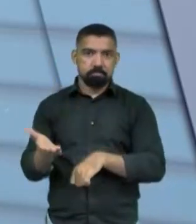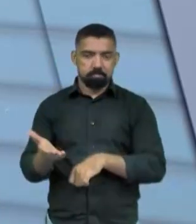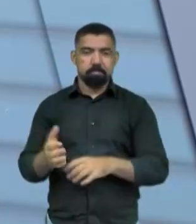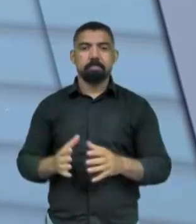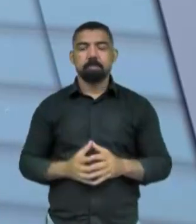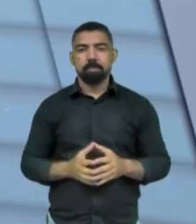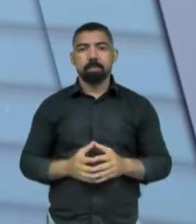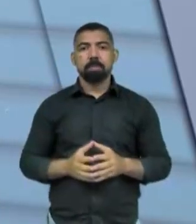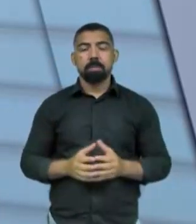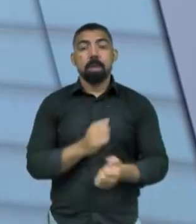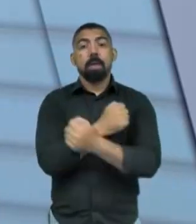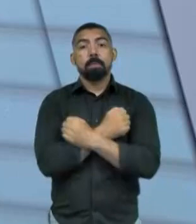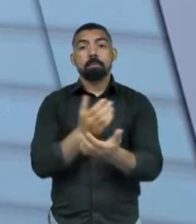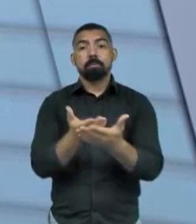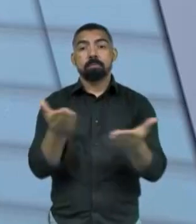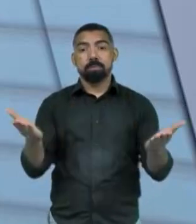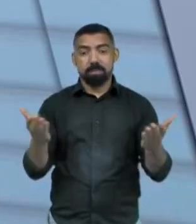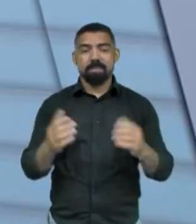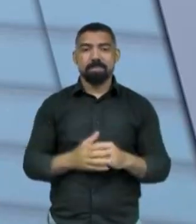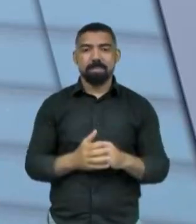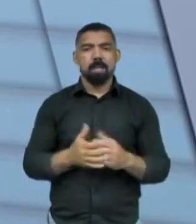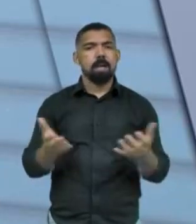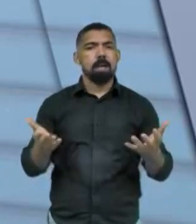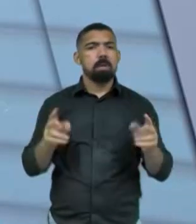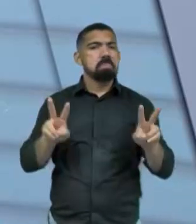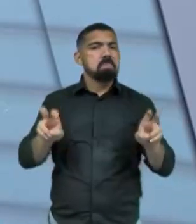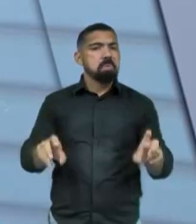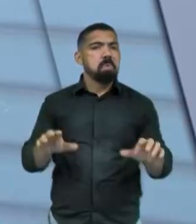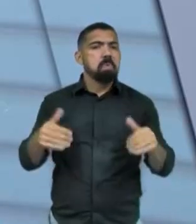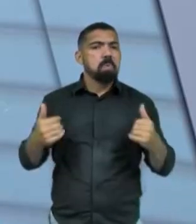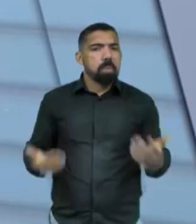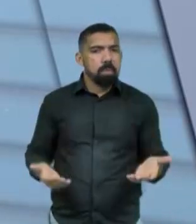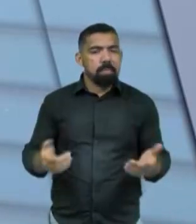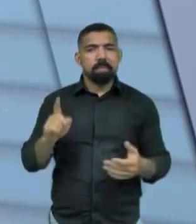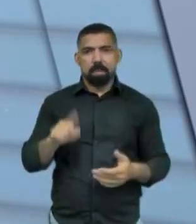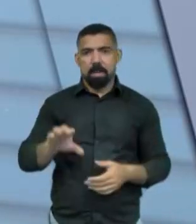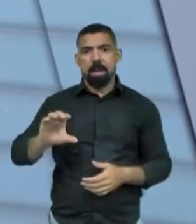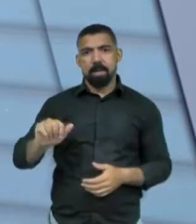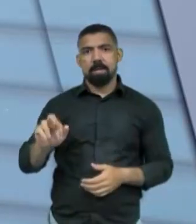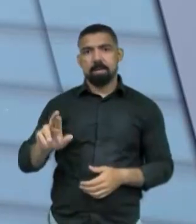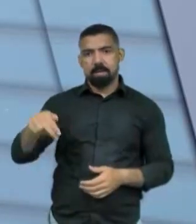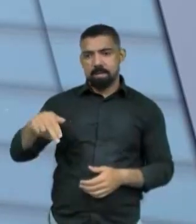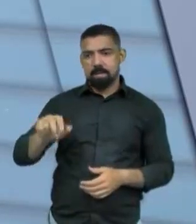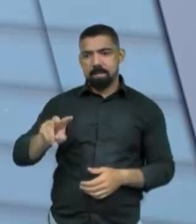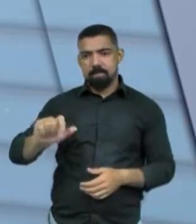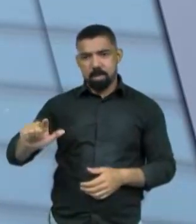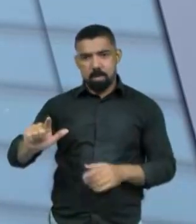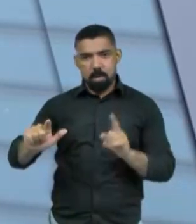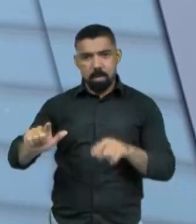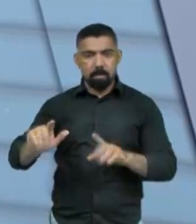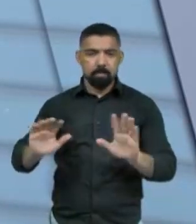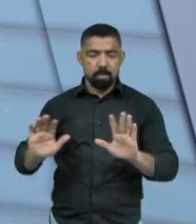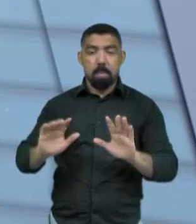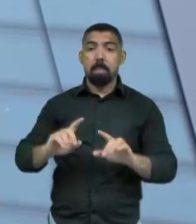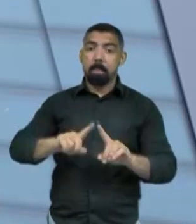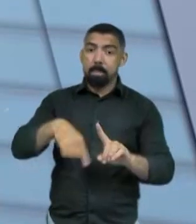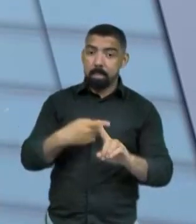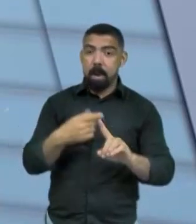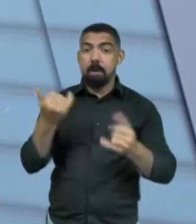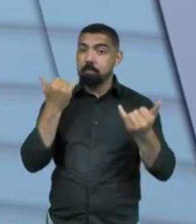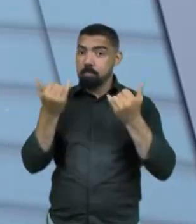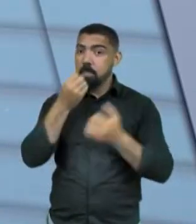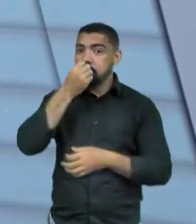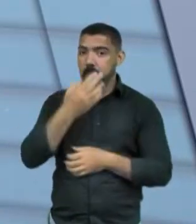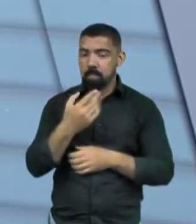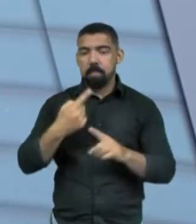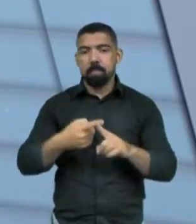Abraçando você, o nosso assunto hoje não é o carnaval. Aliás, é um carnaval, mas de boas notícias. Porque a